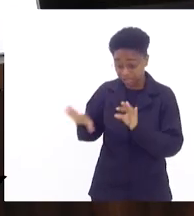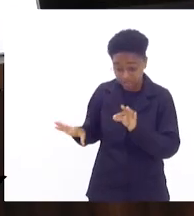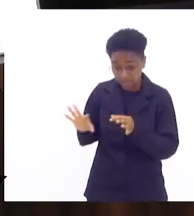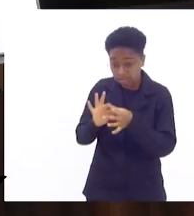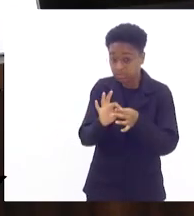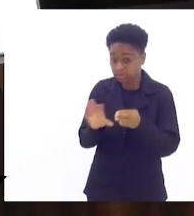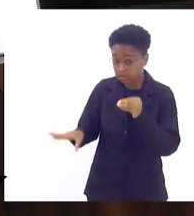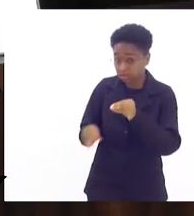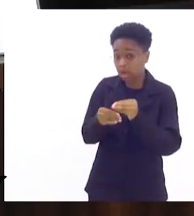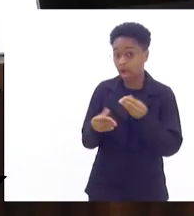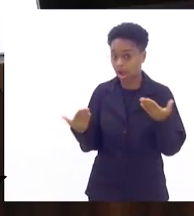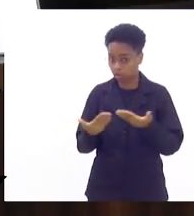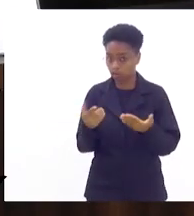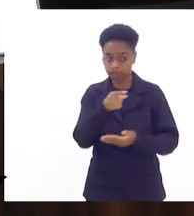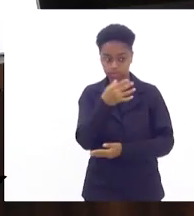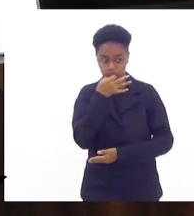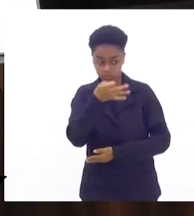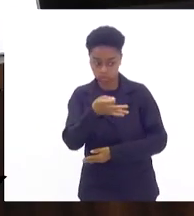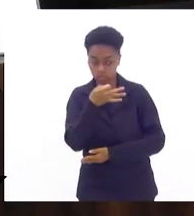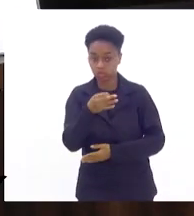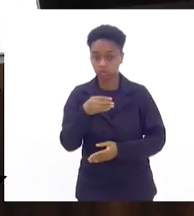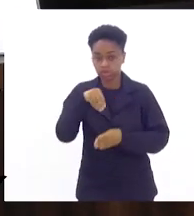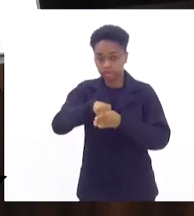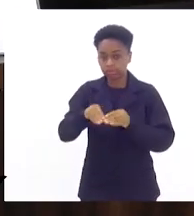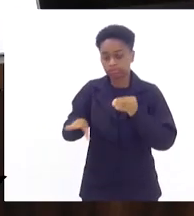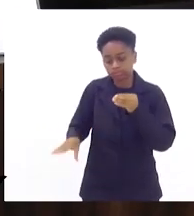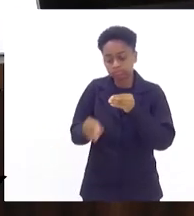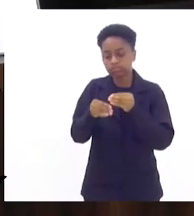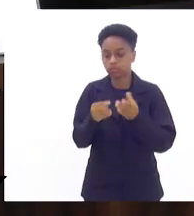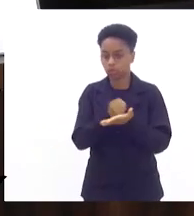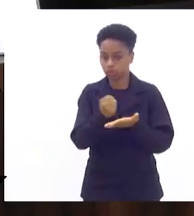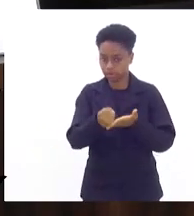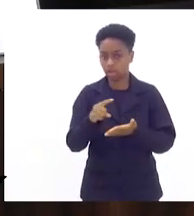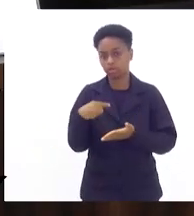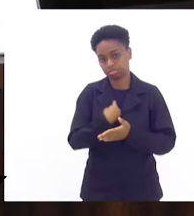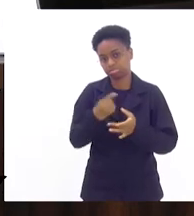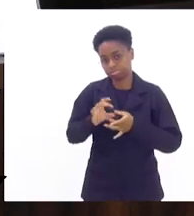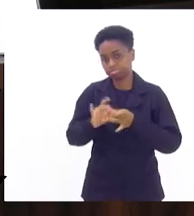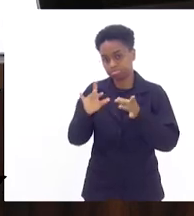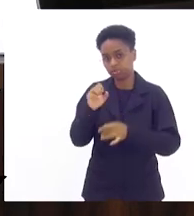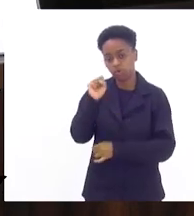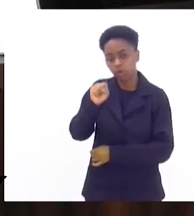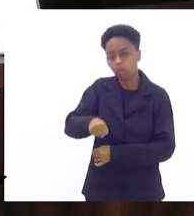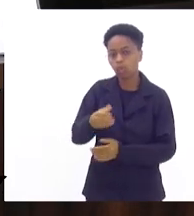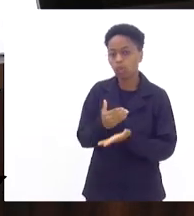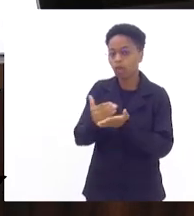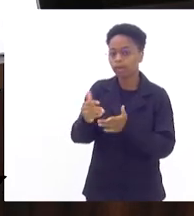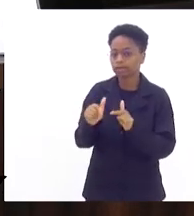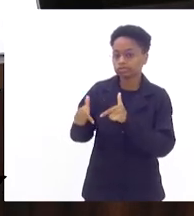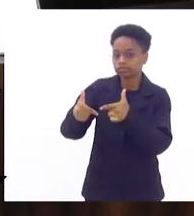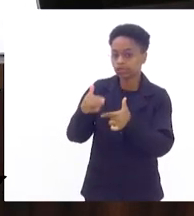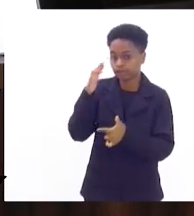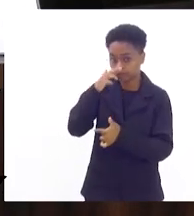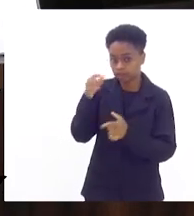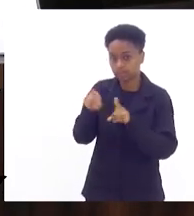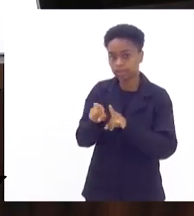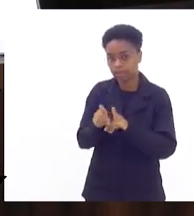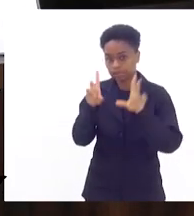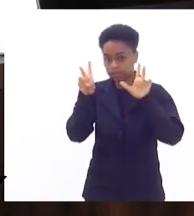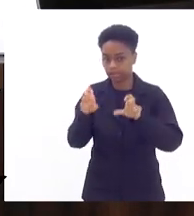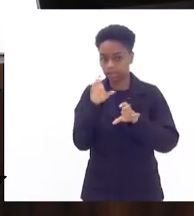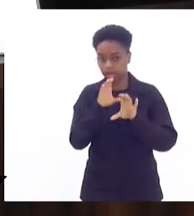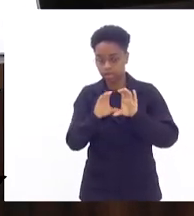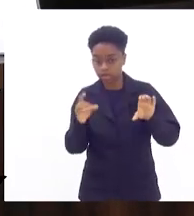for incluída conforme a sua sugestão dentro do contrato de concessão, a Genessa então passa a figurar como fiscal também do